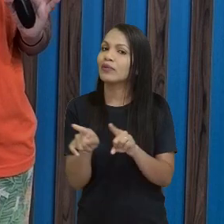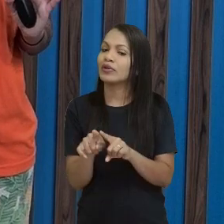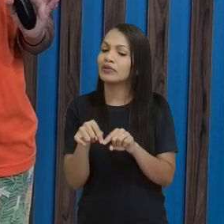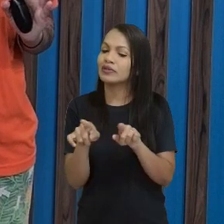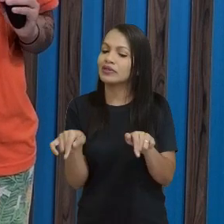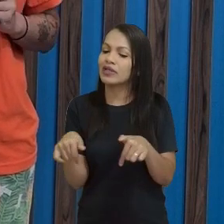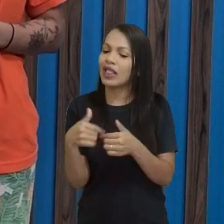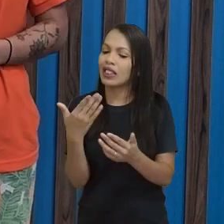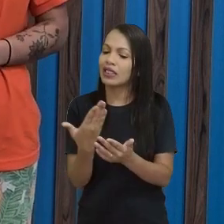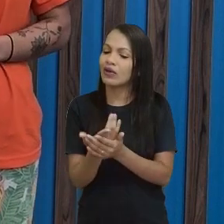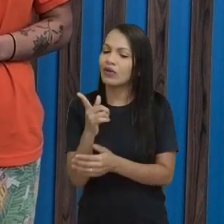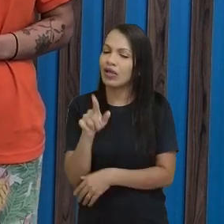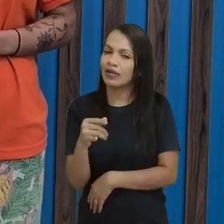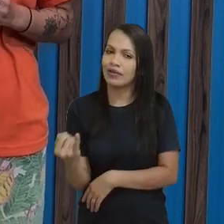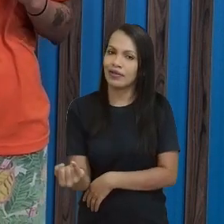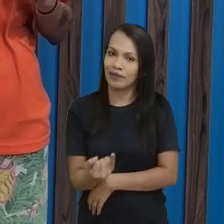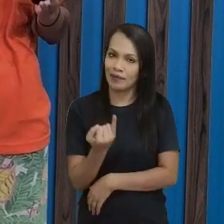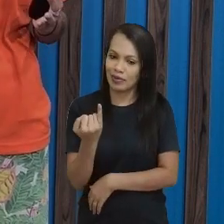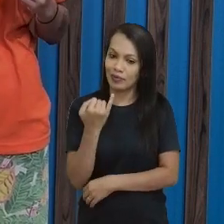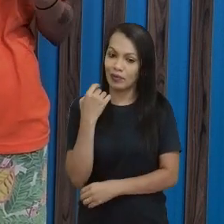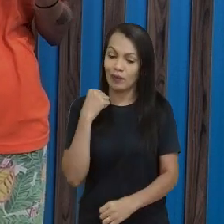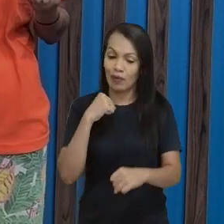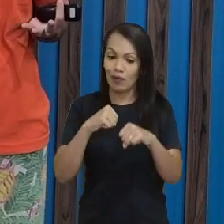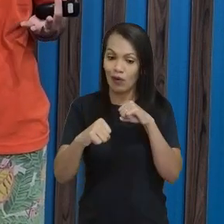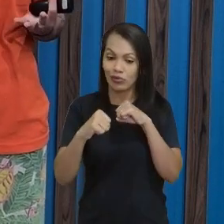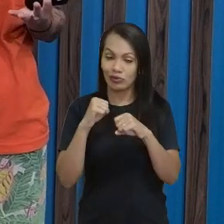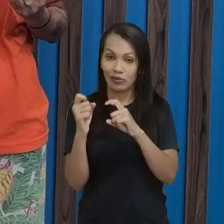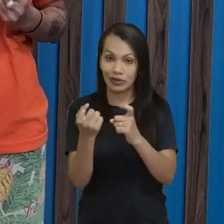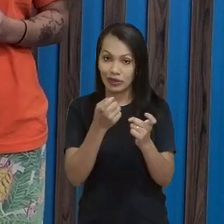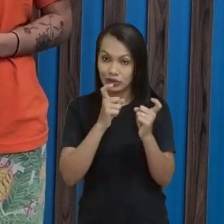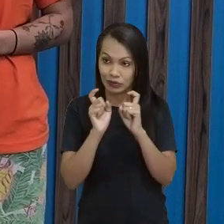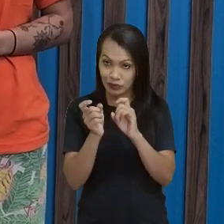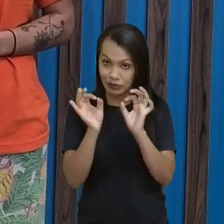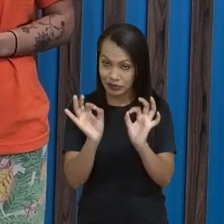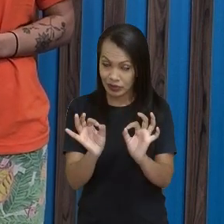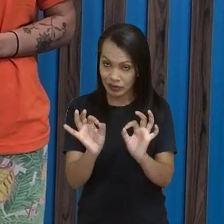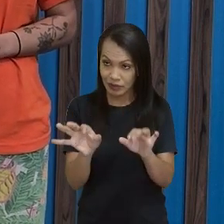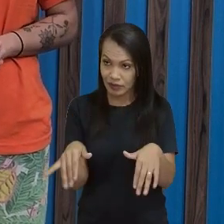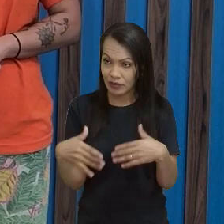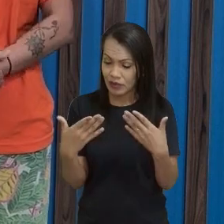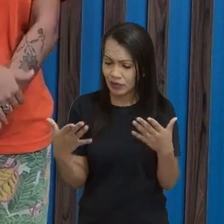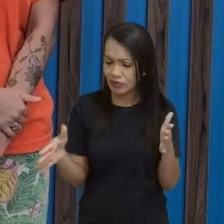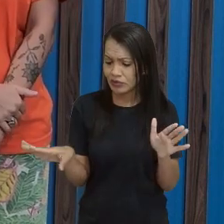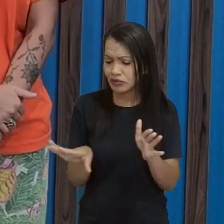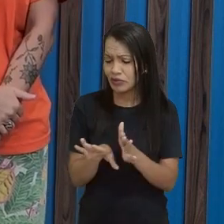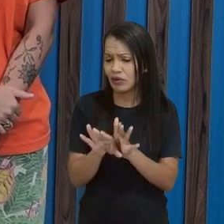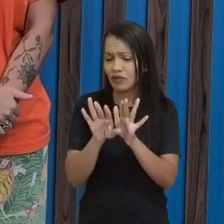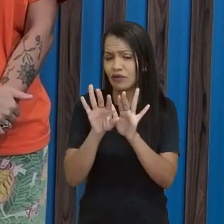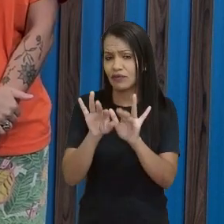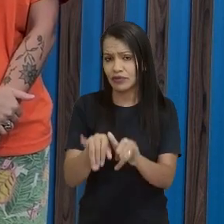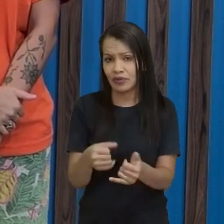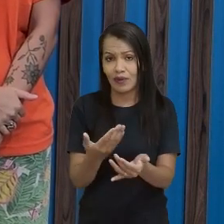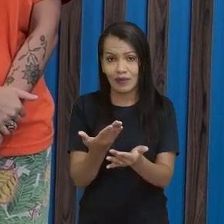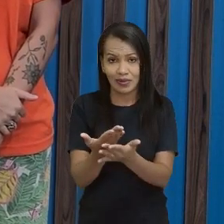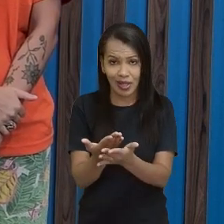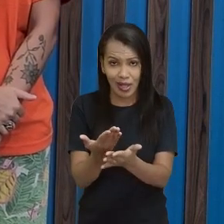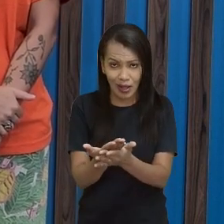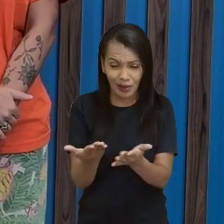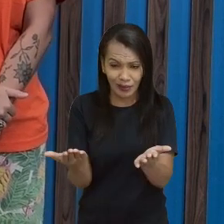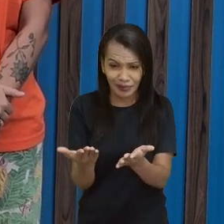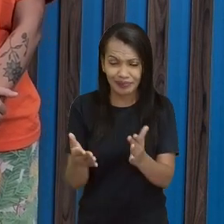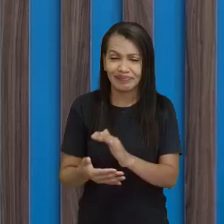super importante esse debate, essa discussão, certo? A gente já está chegando ao fim dessa